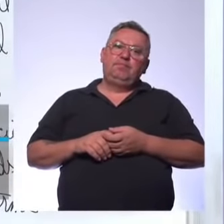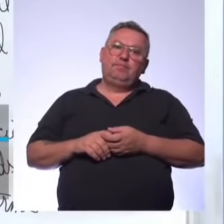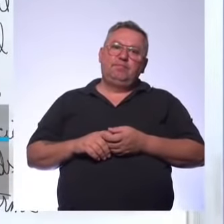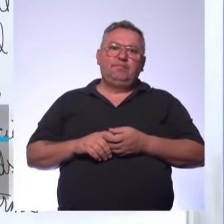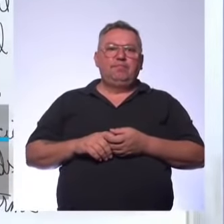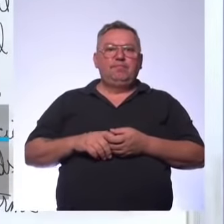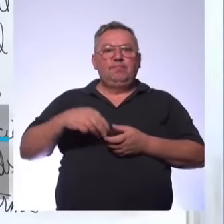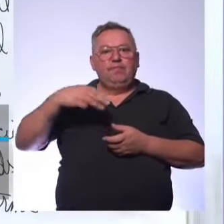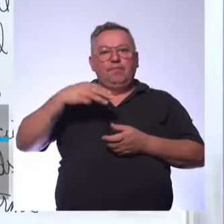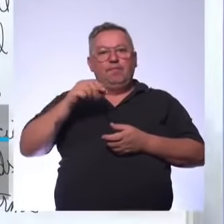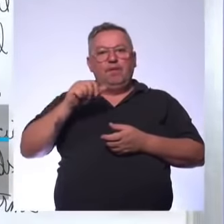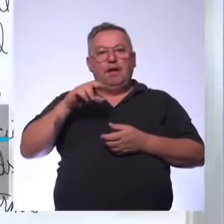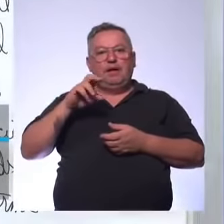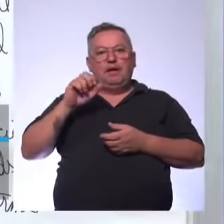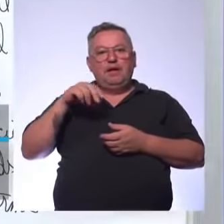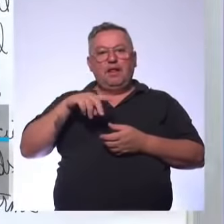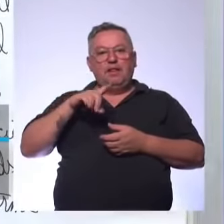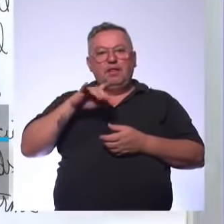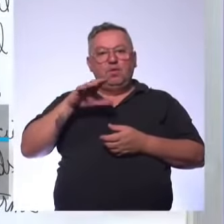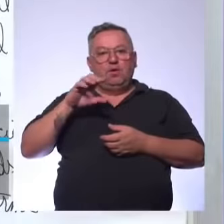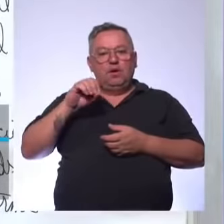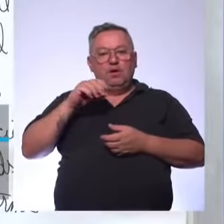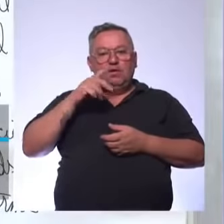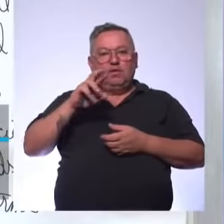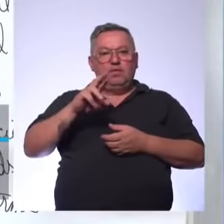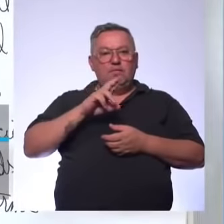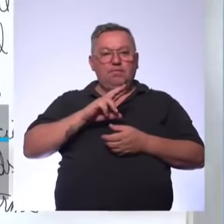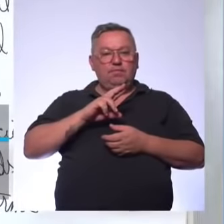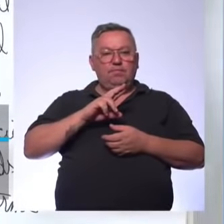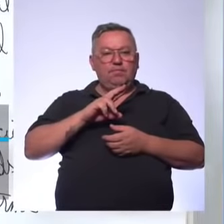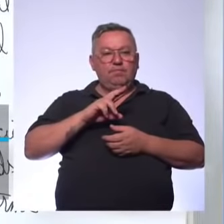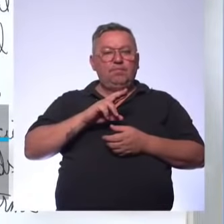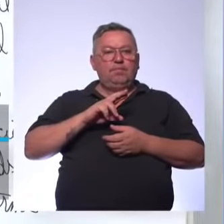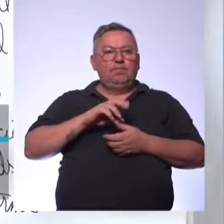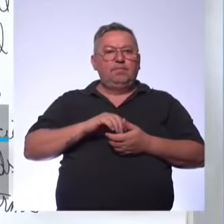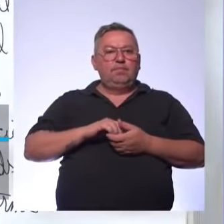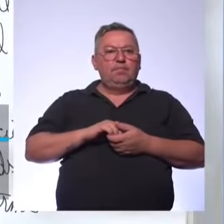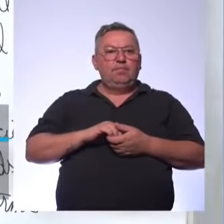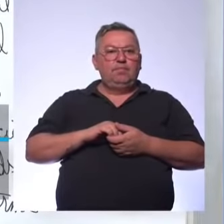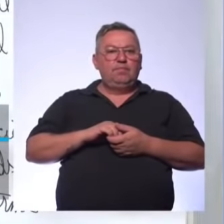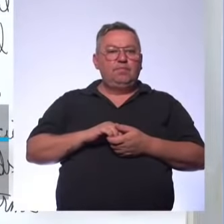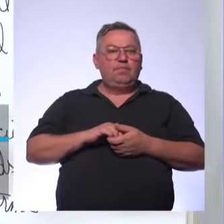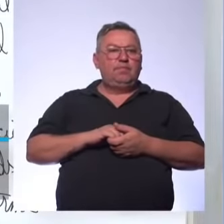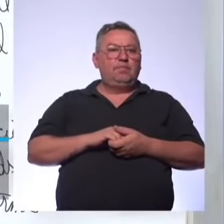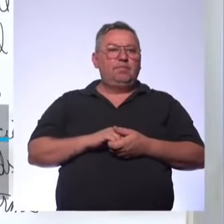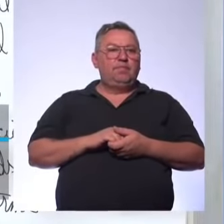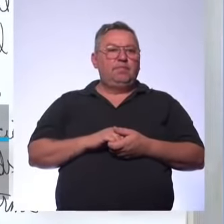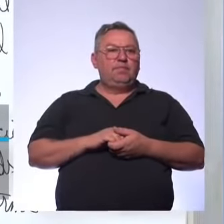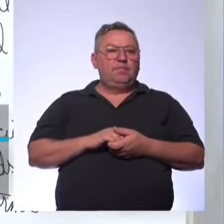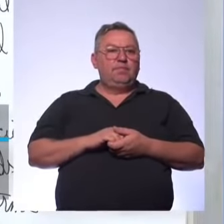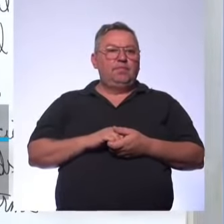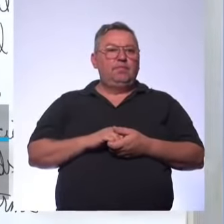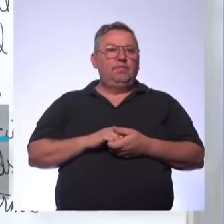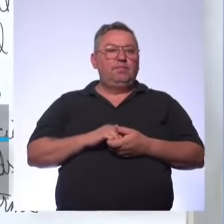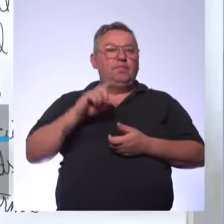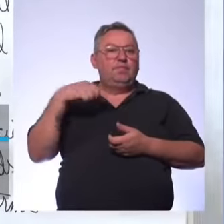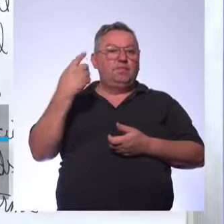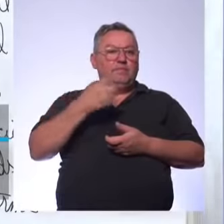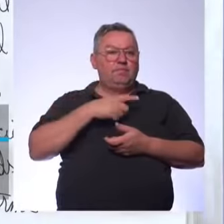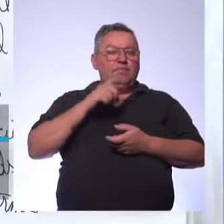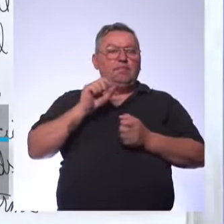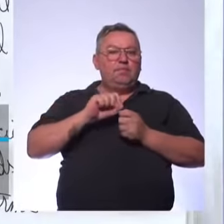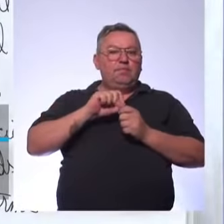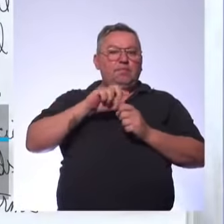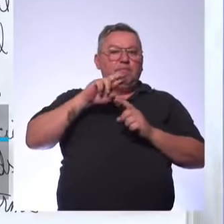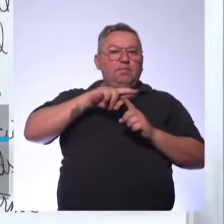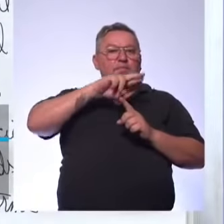Maria Nilda, deve ser, deu uma resposta de igual a outros alunos. In my opinion, we can recycle. Nós podemos